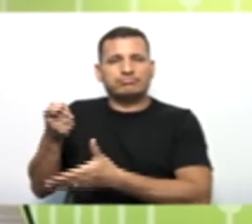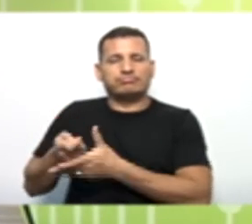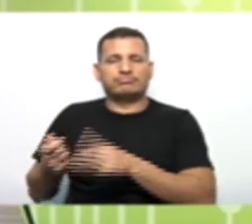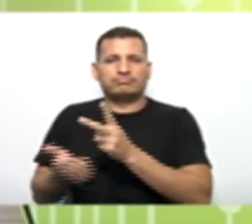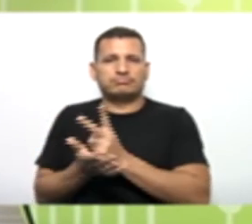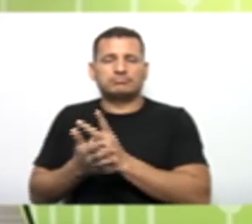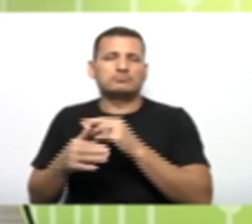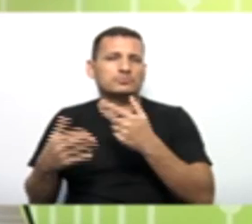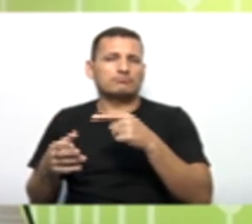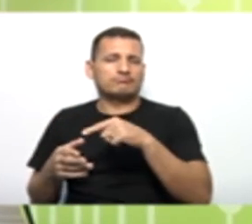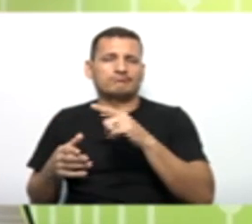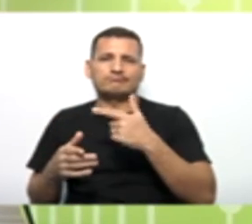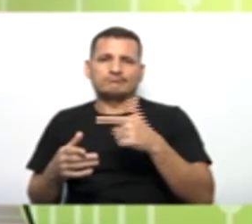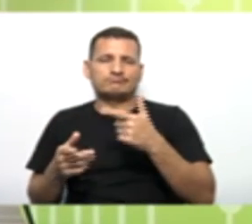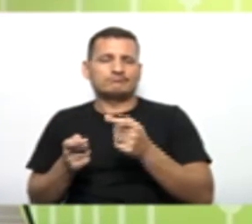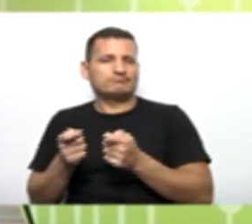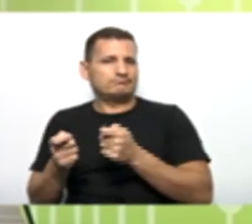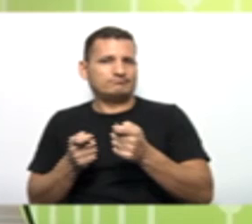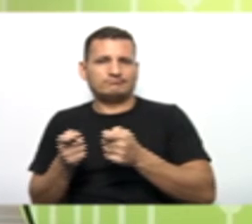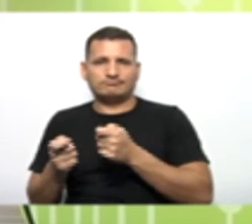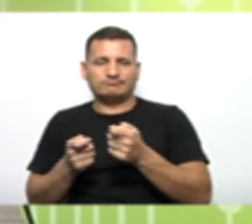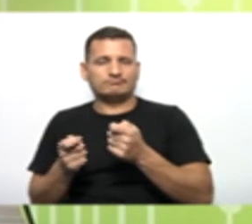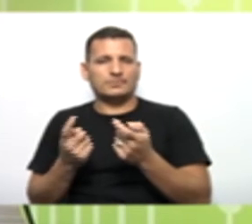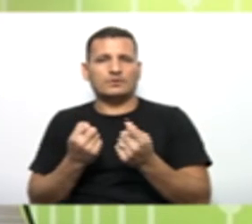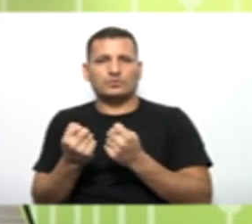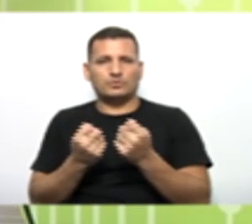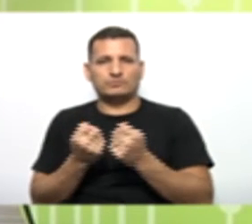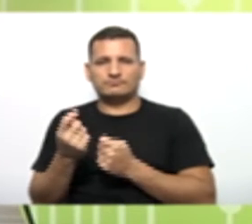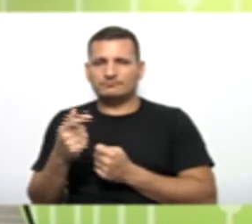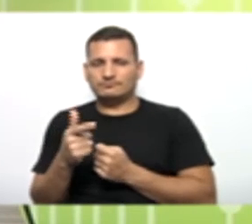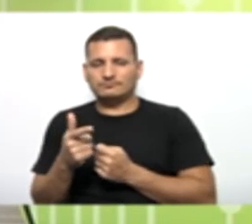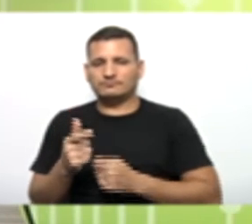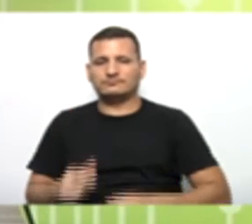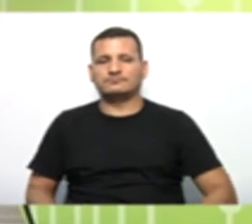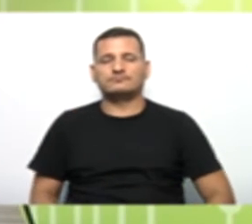Então, ela não é sustentável economicamente.